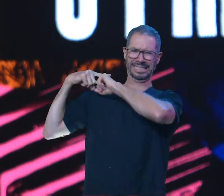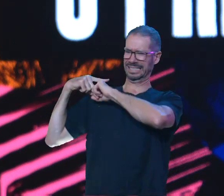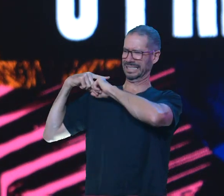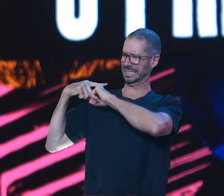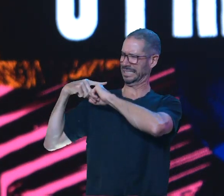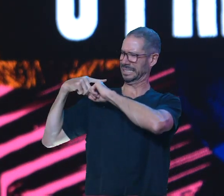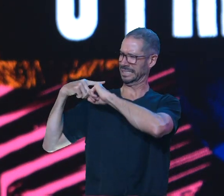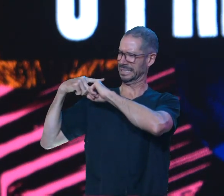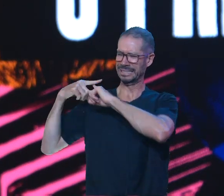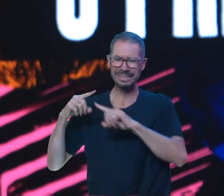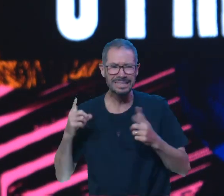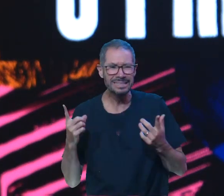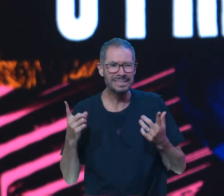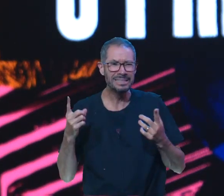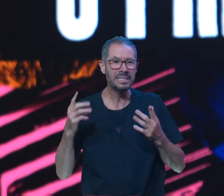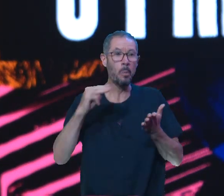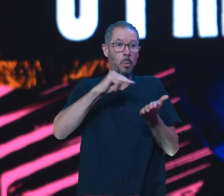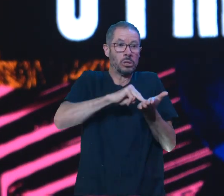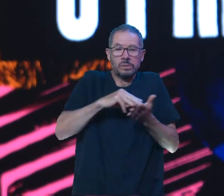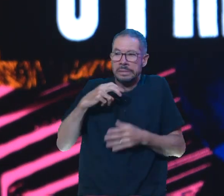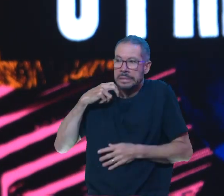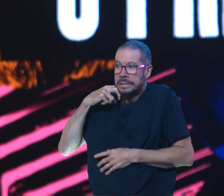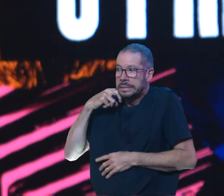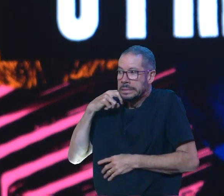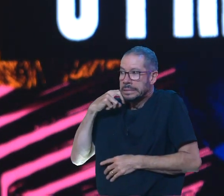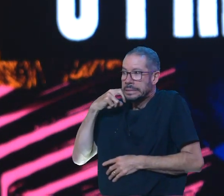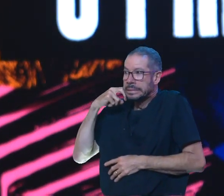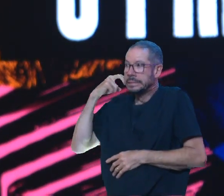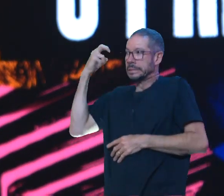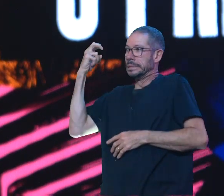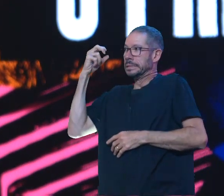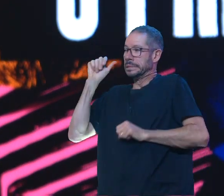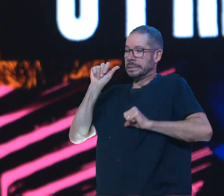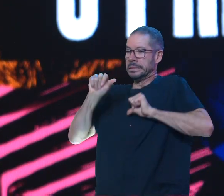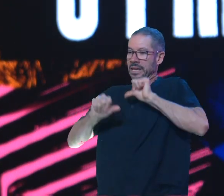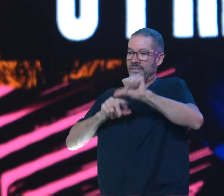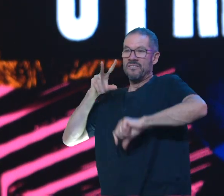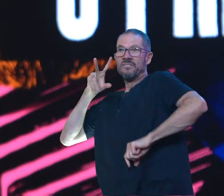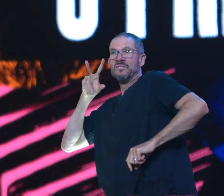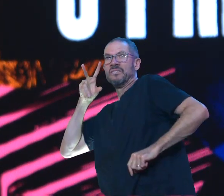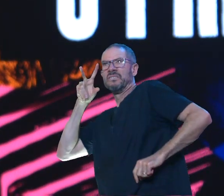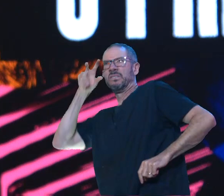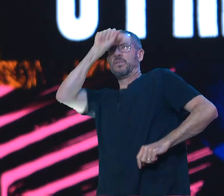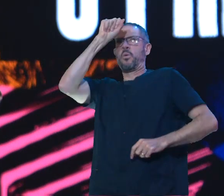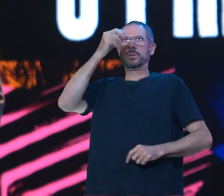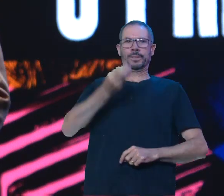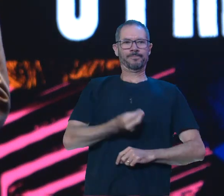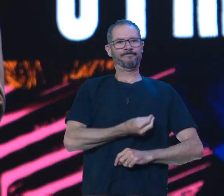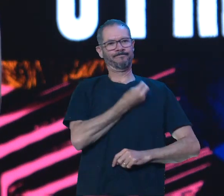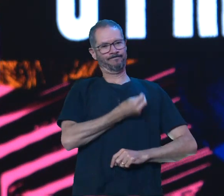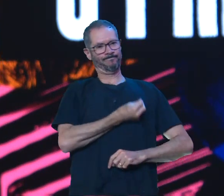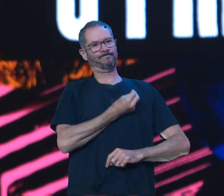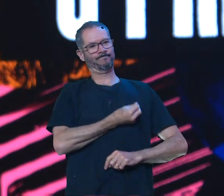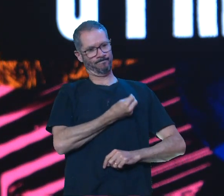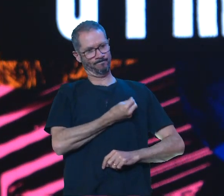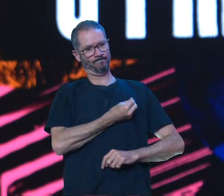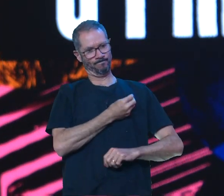cruz é motivo de vergonha que se torna força na nossa vida.